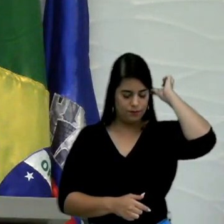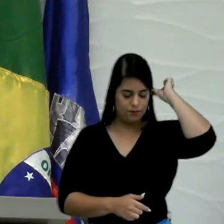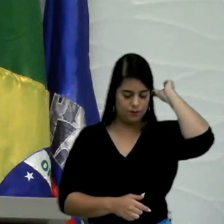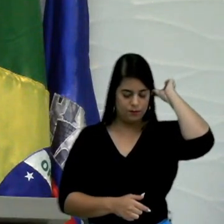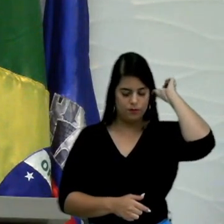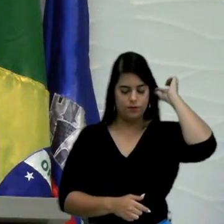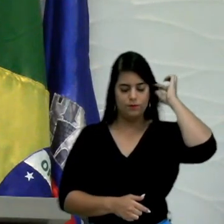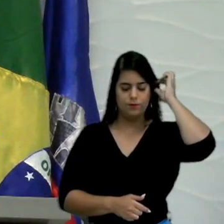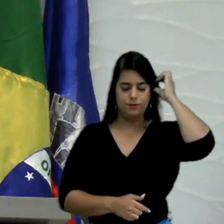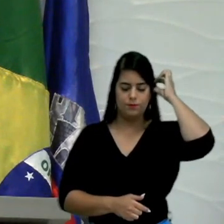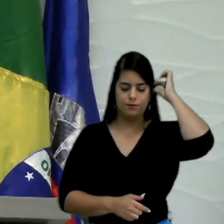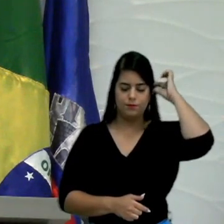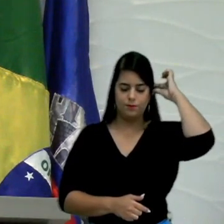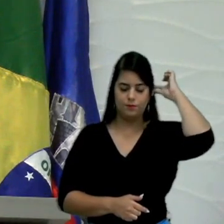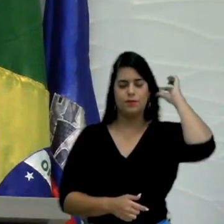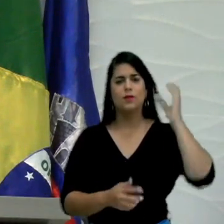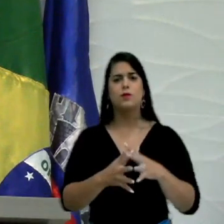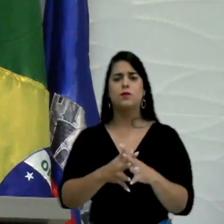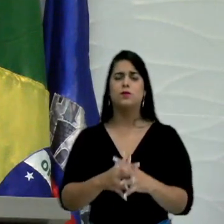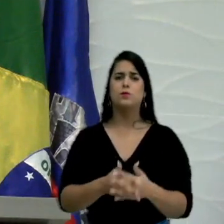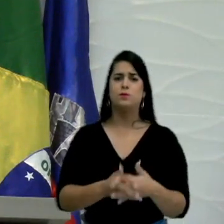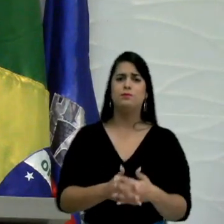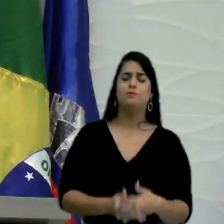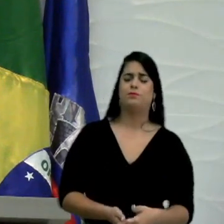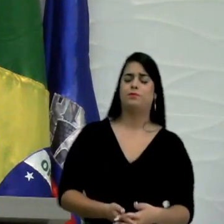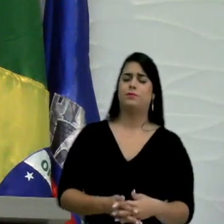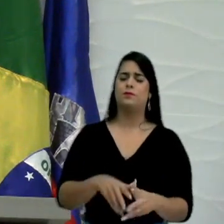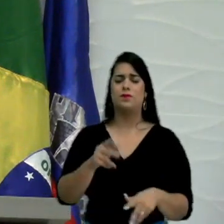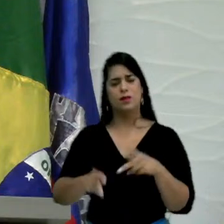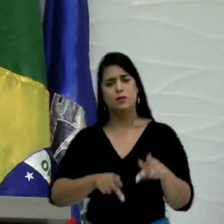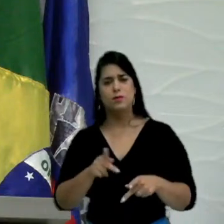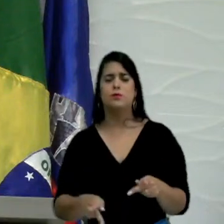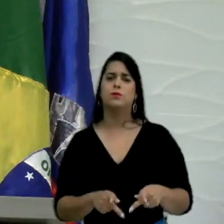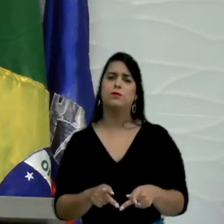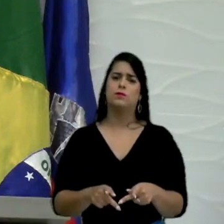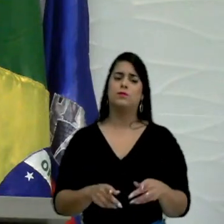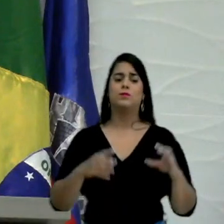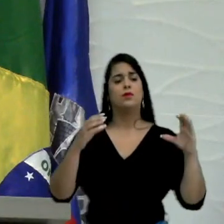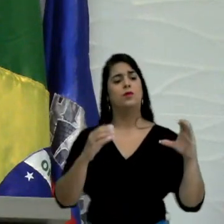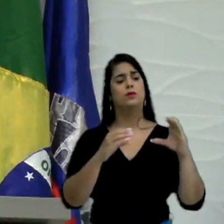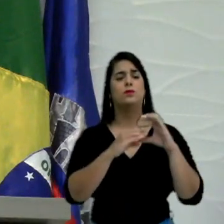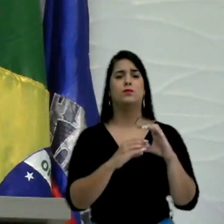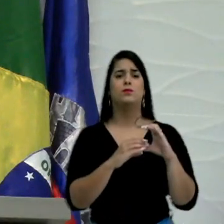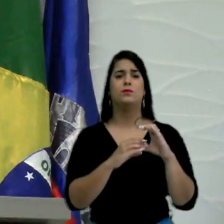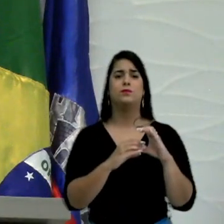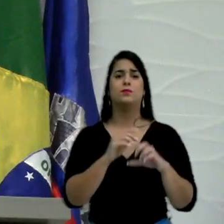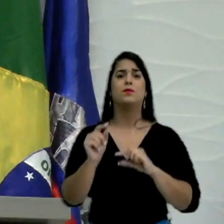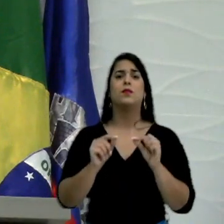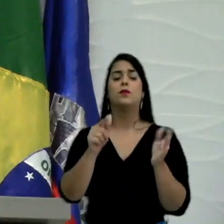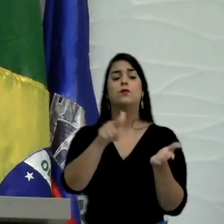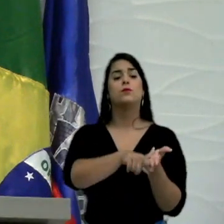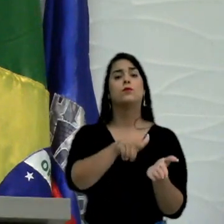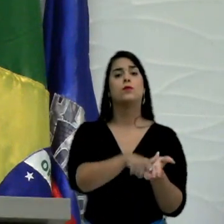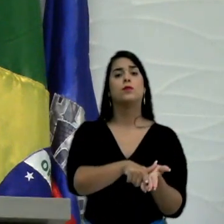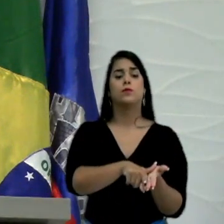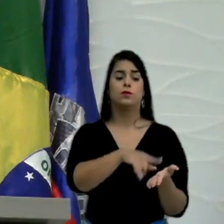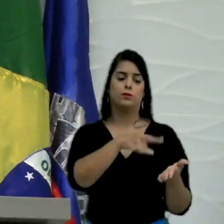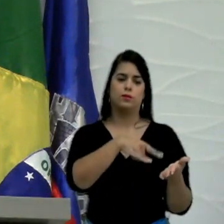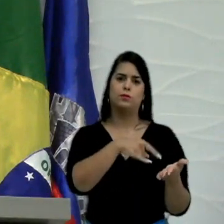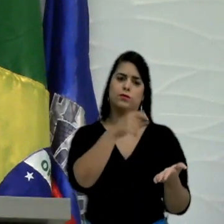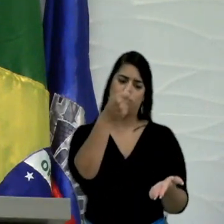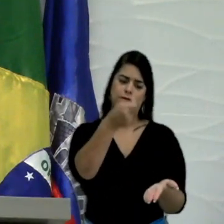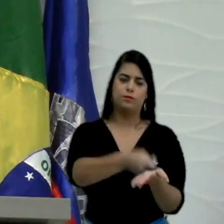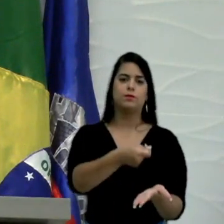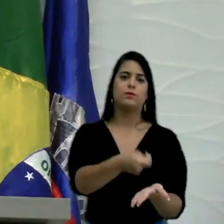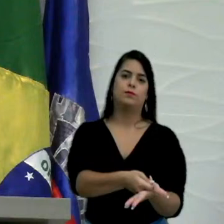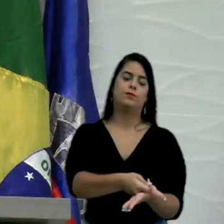à nossa população. O que a Compesa mais sabe fazer para o nosso povo é fornecer o papel de água ao invés do líquido precioso.